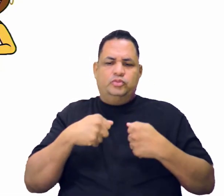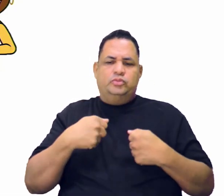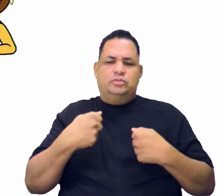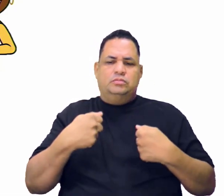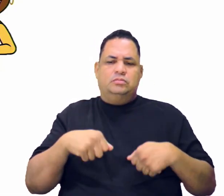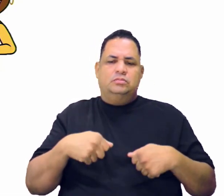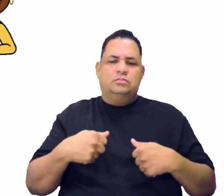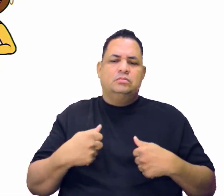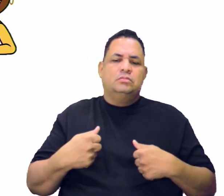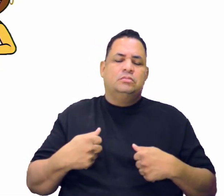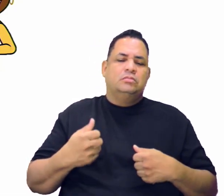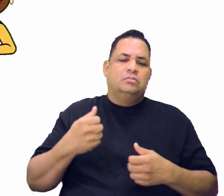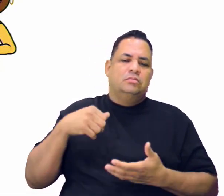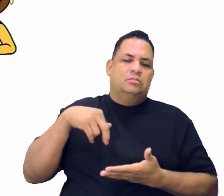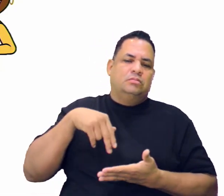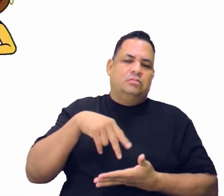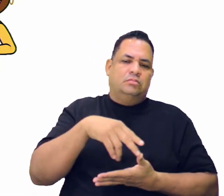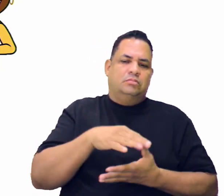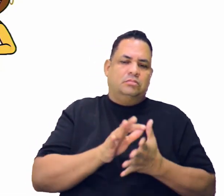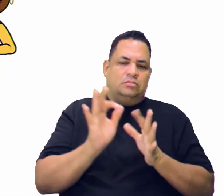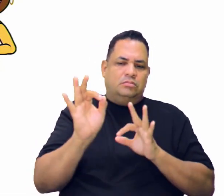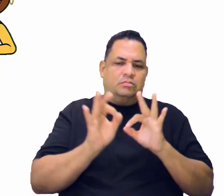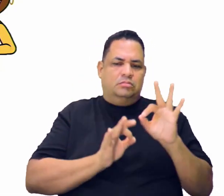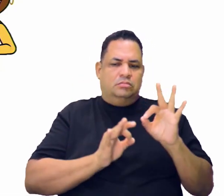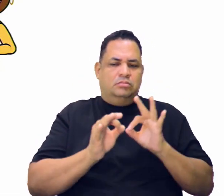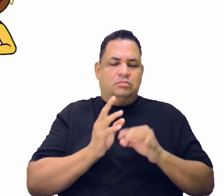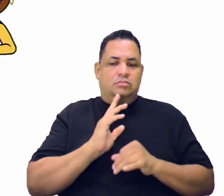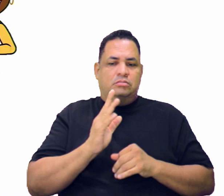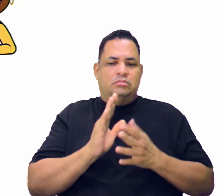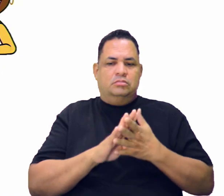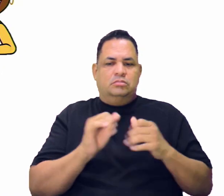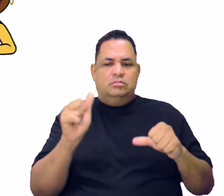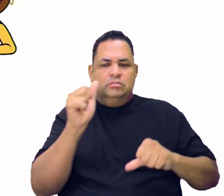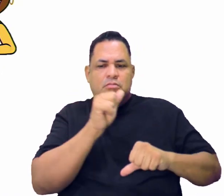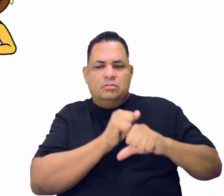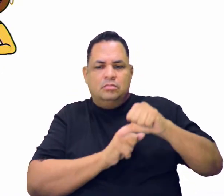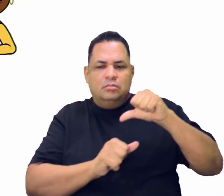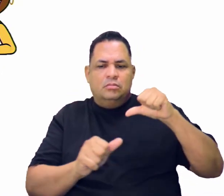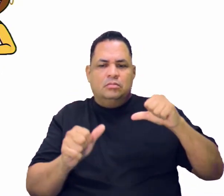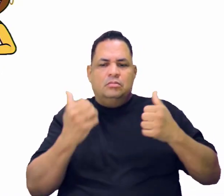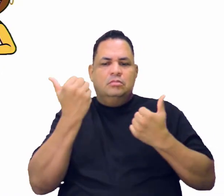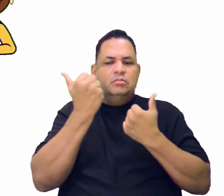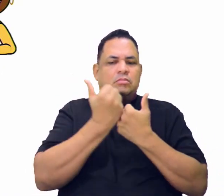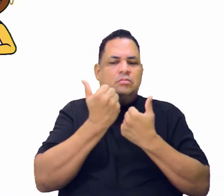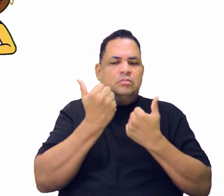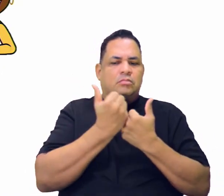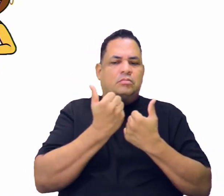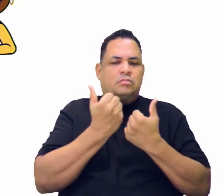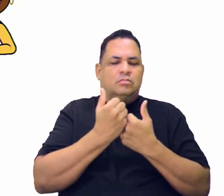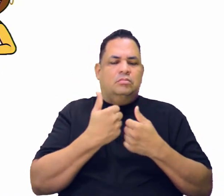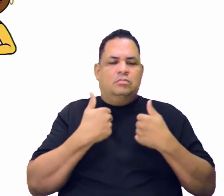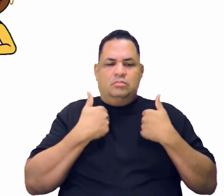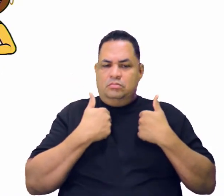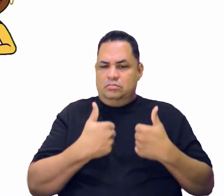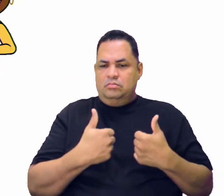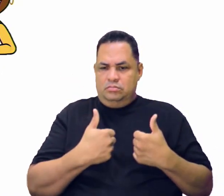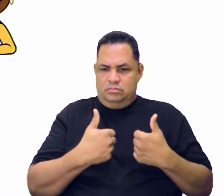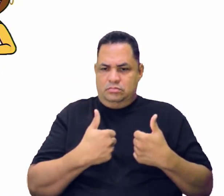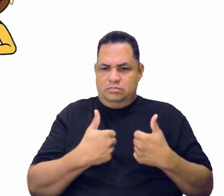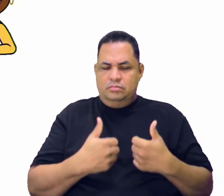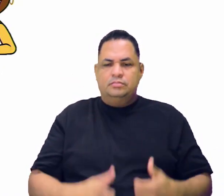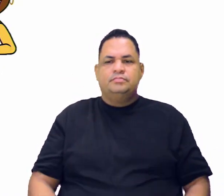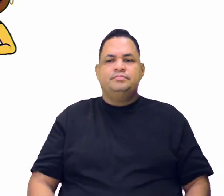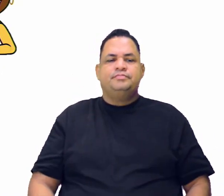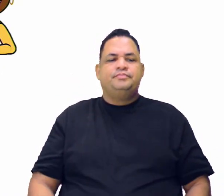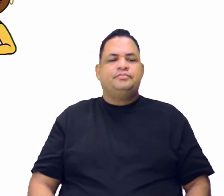certo? Encaixou? Então, você vai sempre fazendo essa troquinha, substituindo. Beleza?